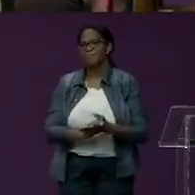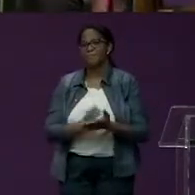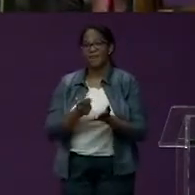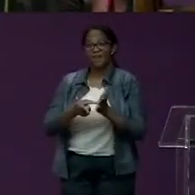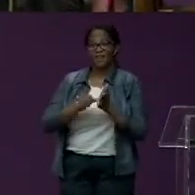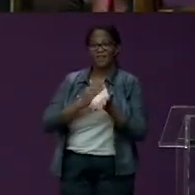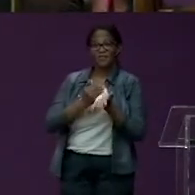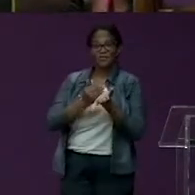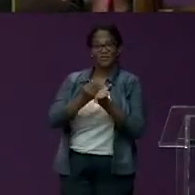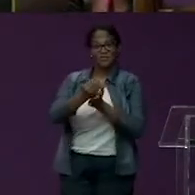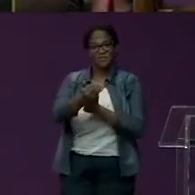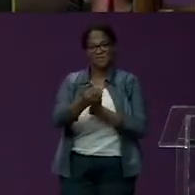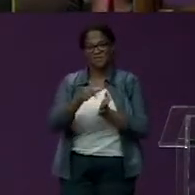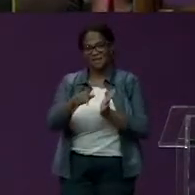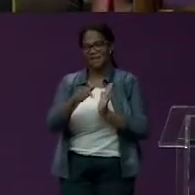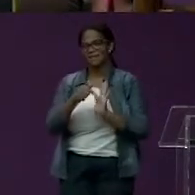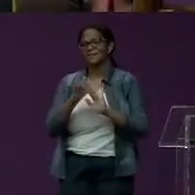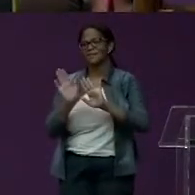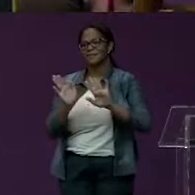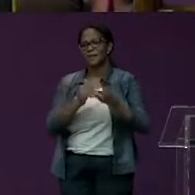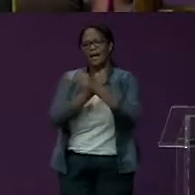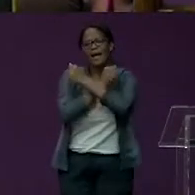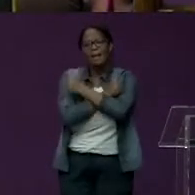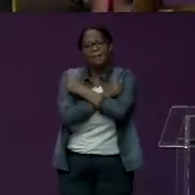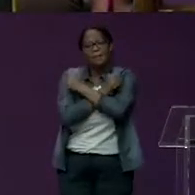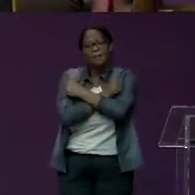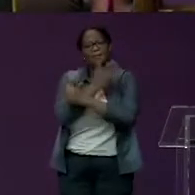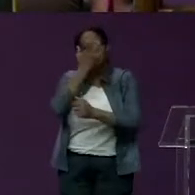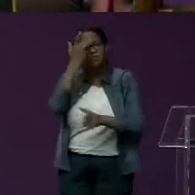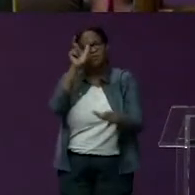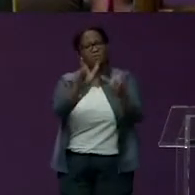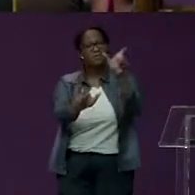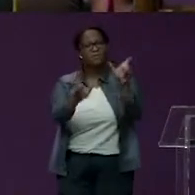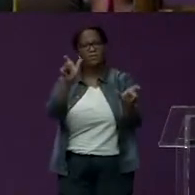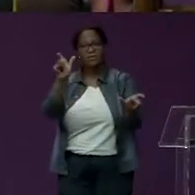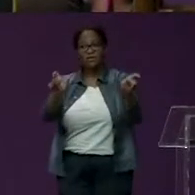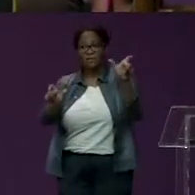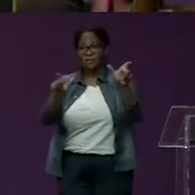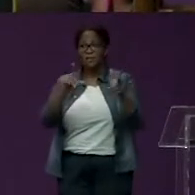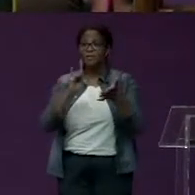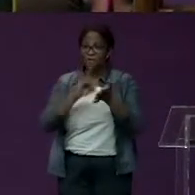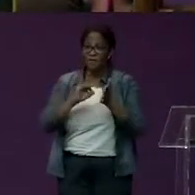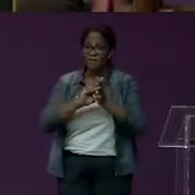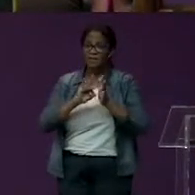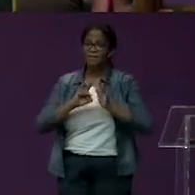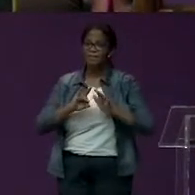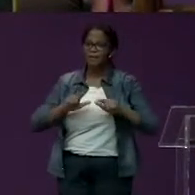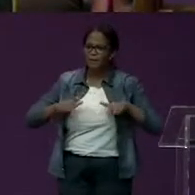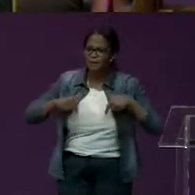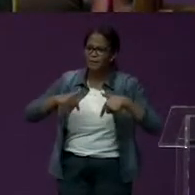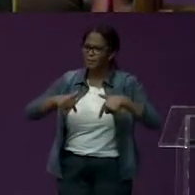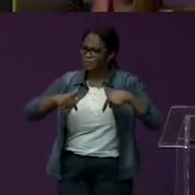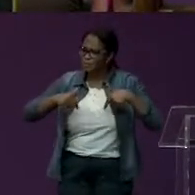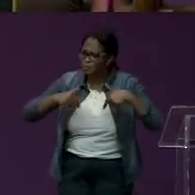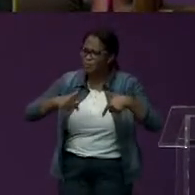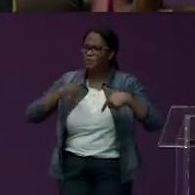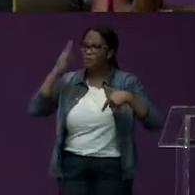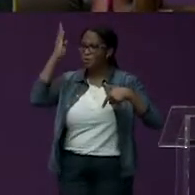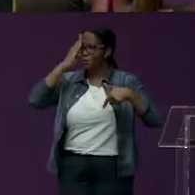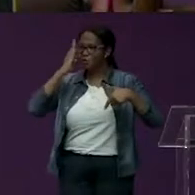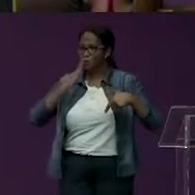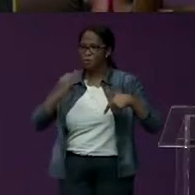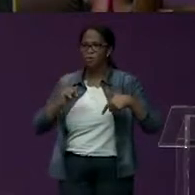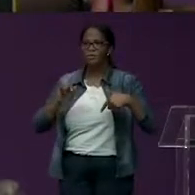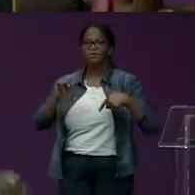antes de começar, né, o programa, que são abraços das pessoas que fizeram uma mobilização imensa em todo o Brasil, né,